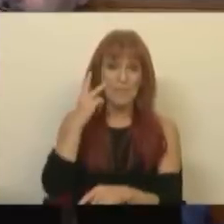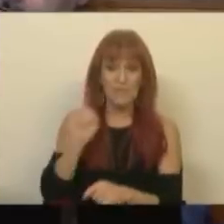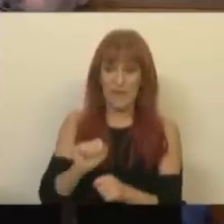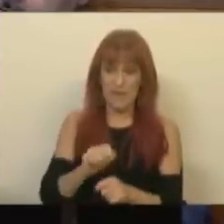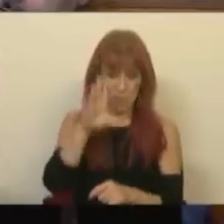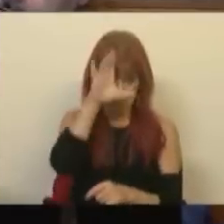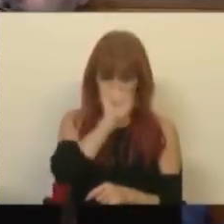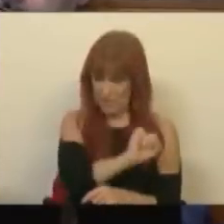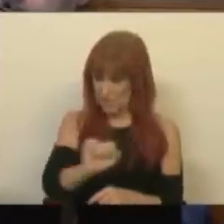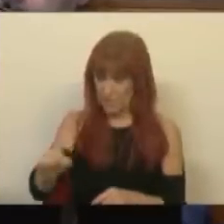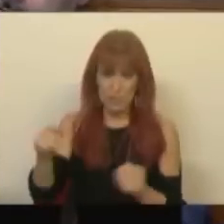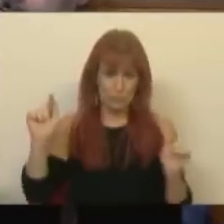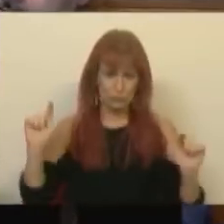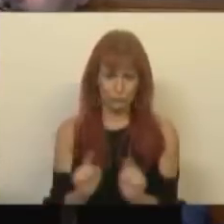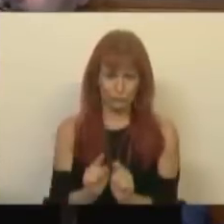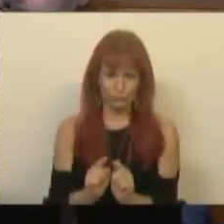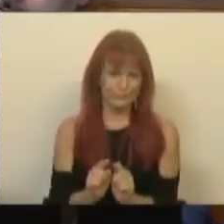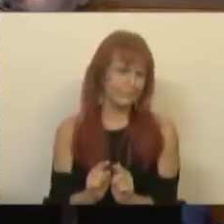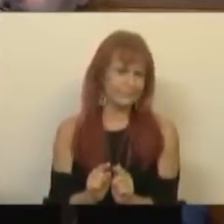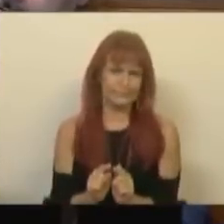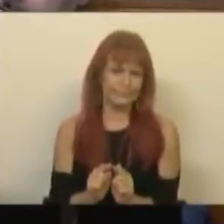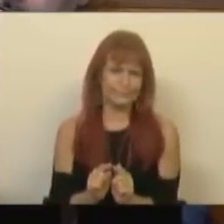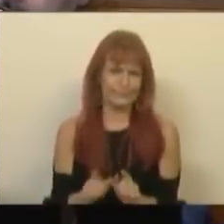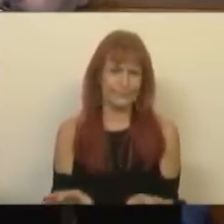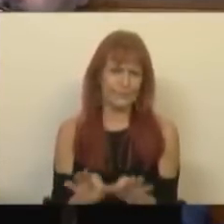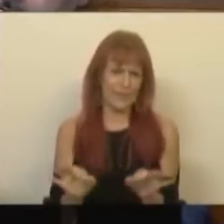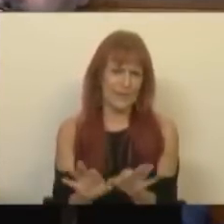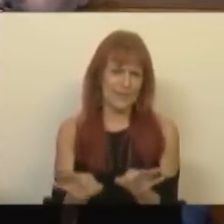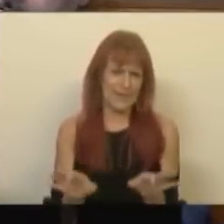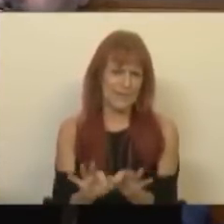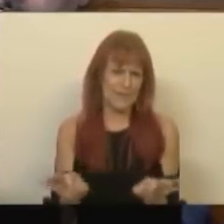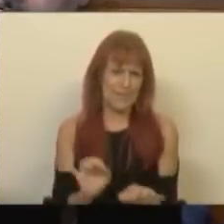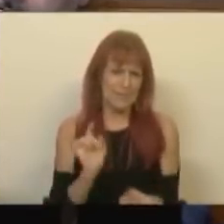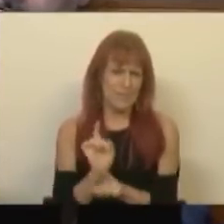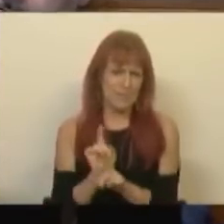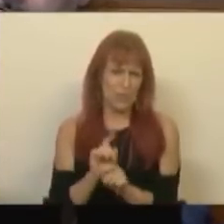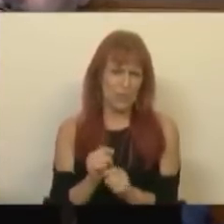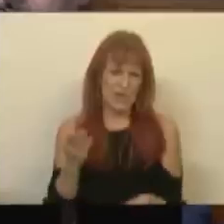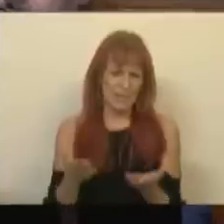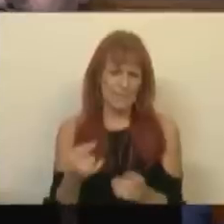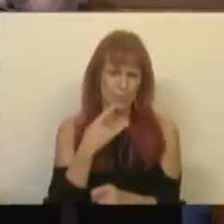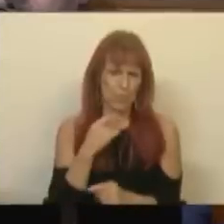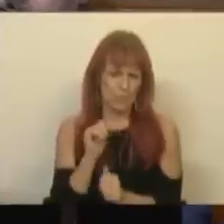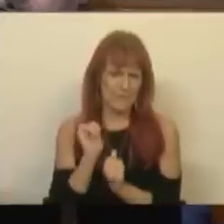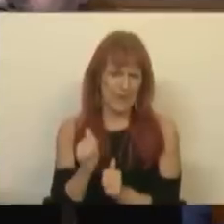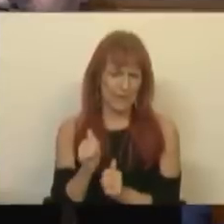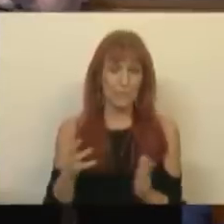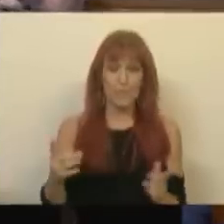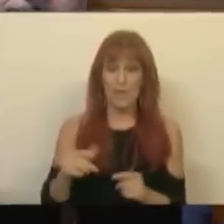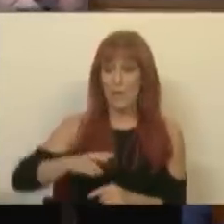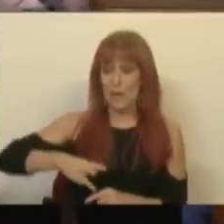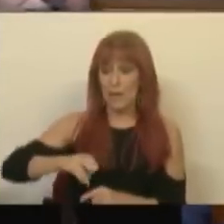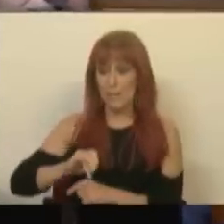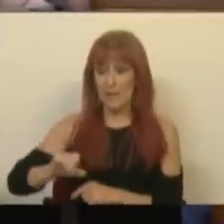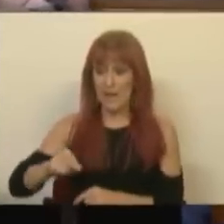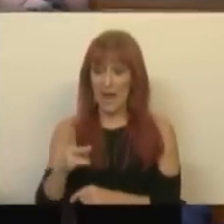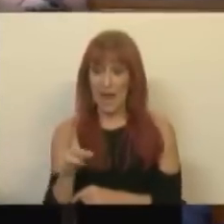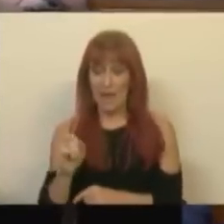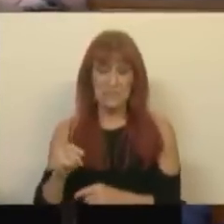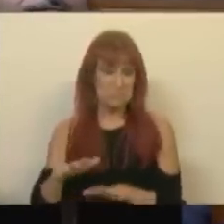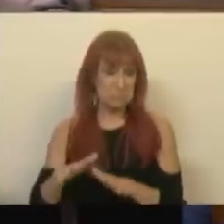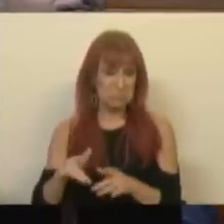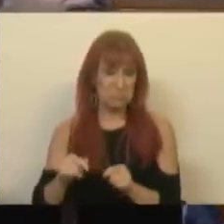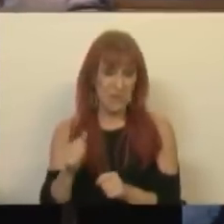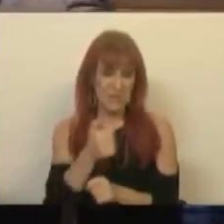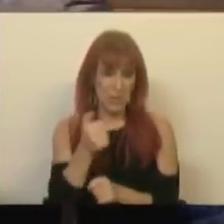dos seus governantes reduziu é tipo é o mesmo efeito é uma analogia muito correta Miguel Alves durou